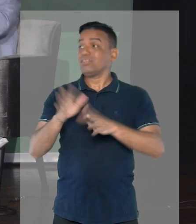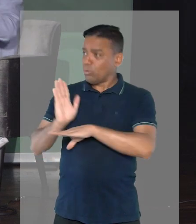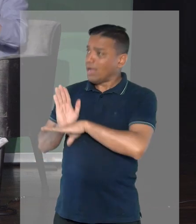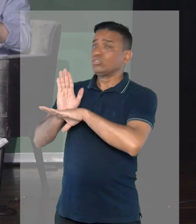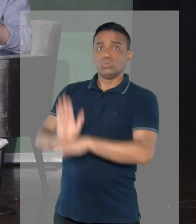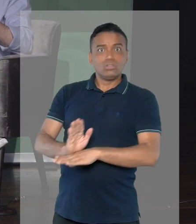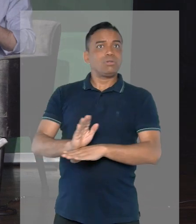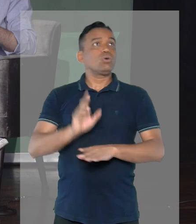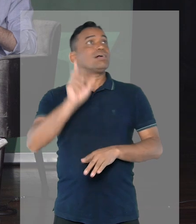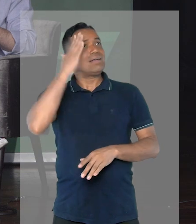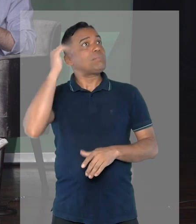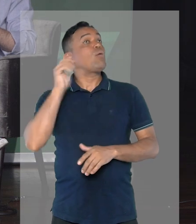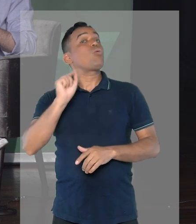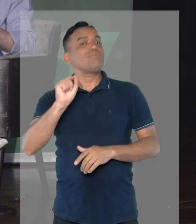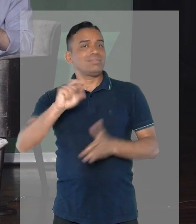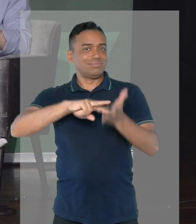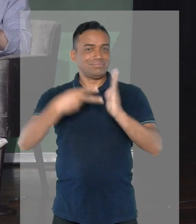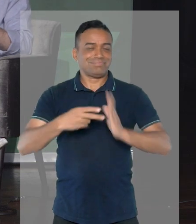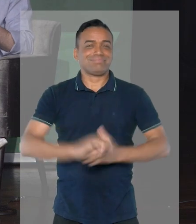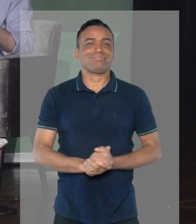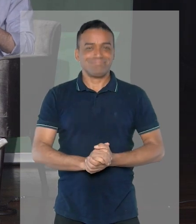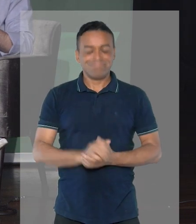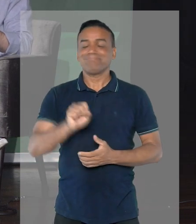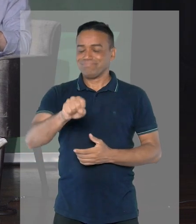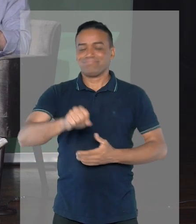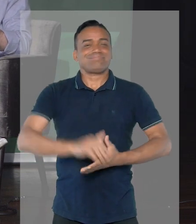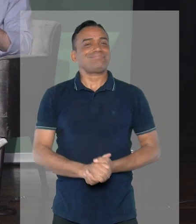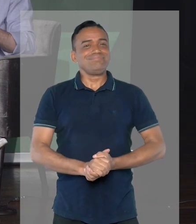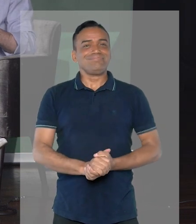também para a gente já né? conhecer essa pessoa, né?